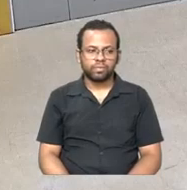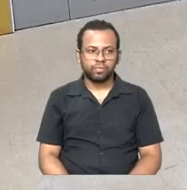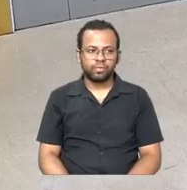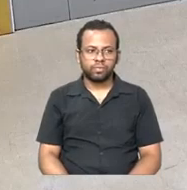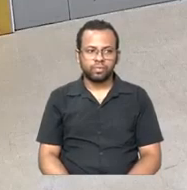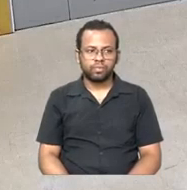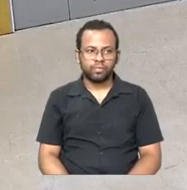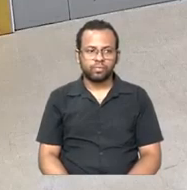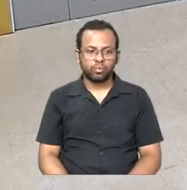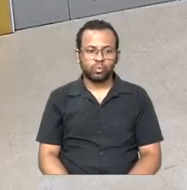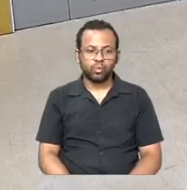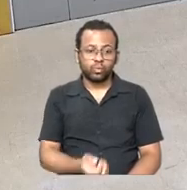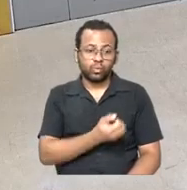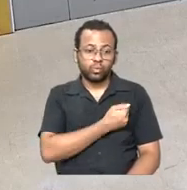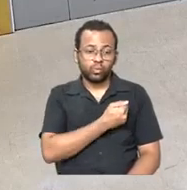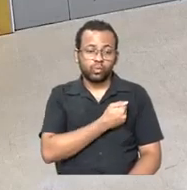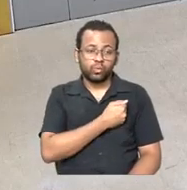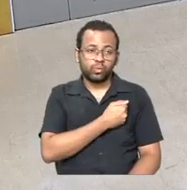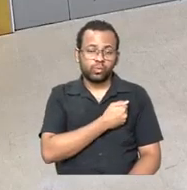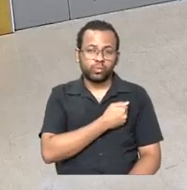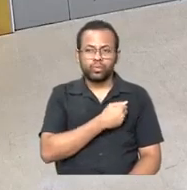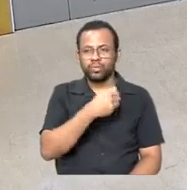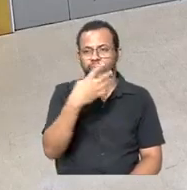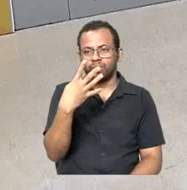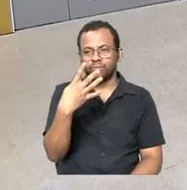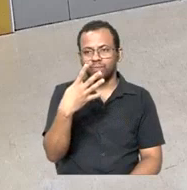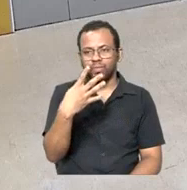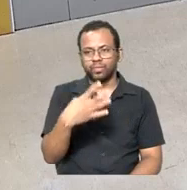Olha o quatro quatro